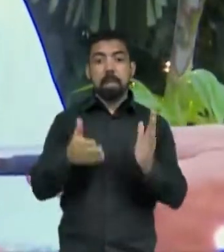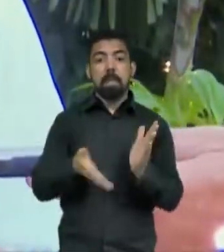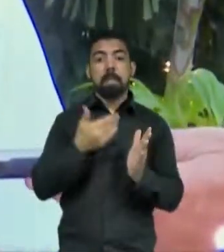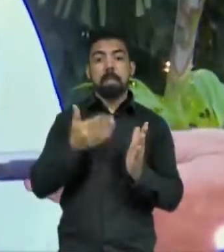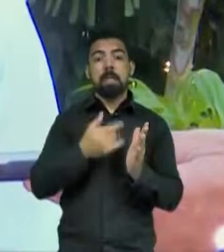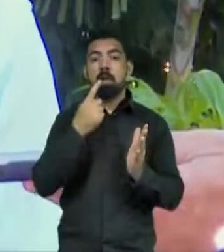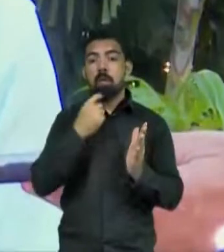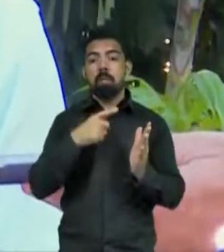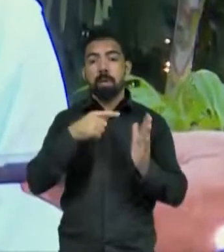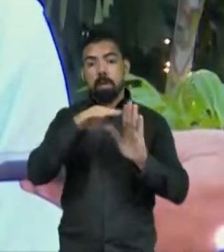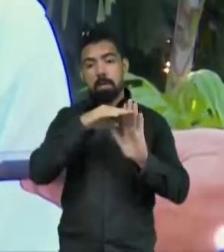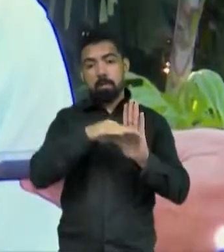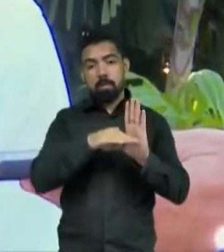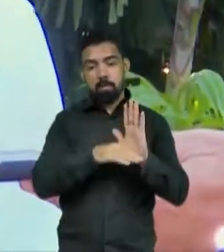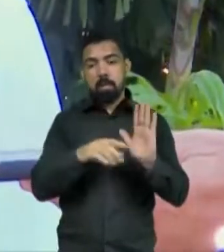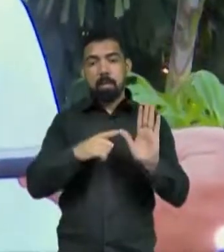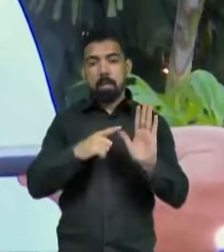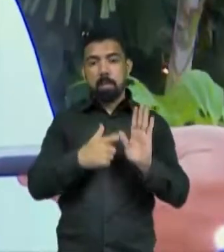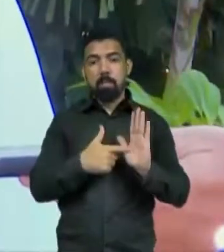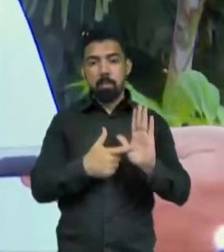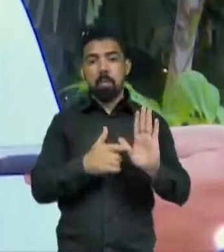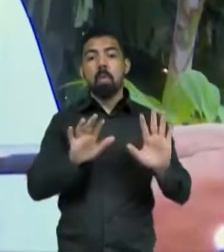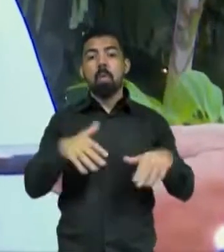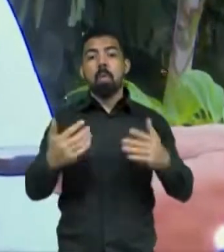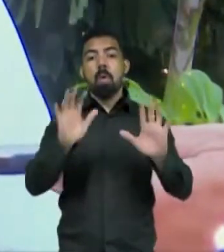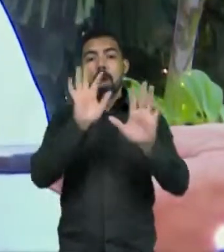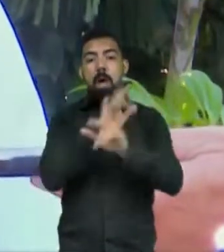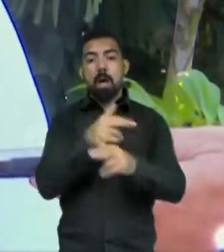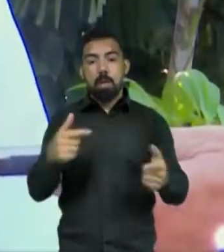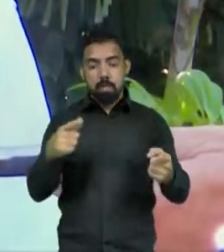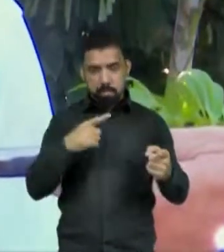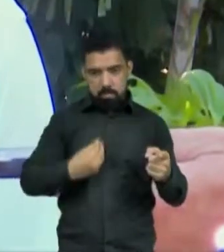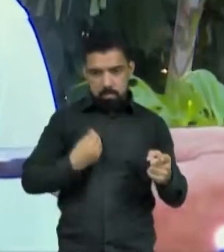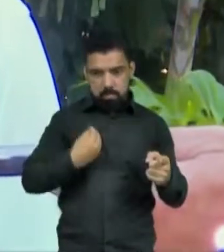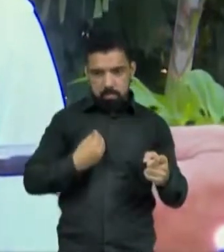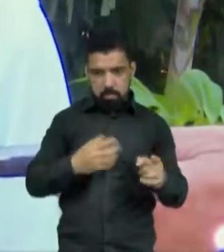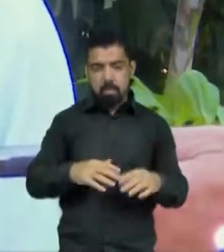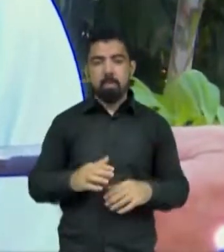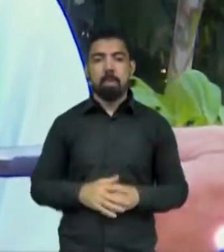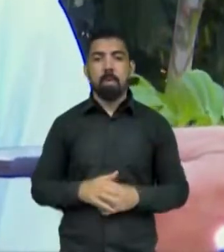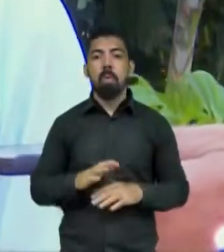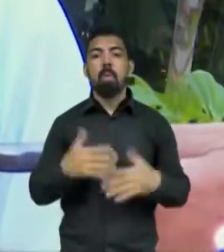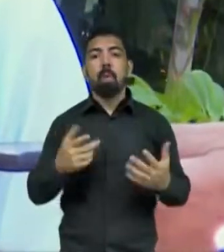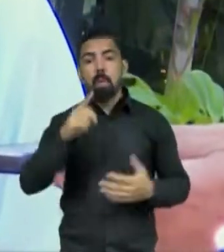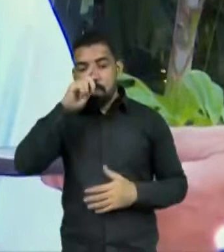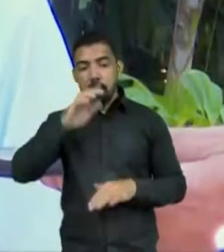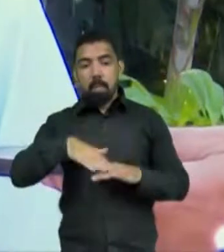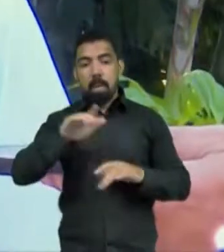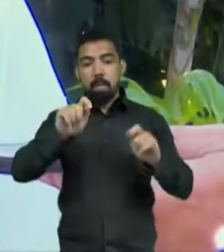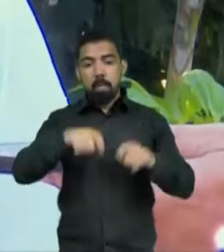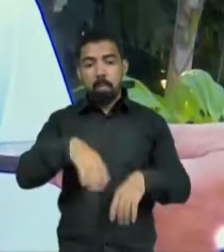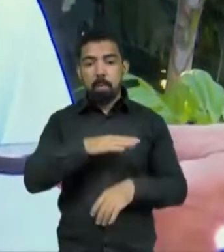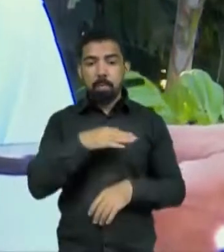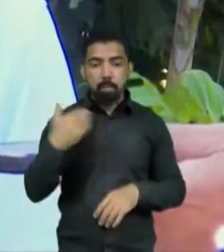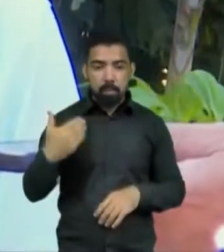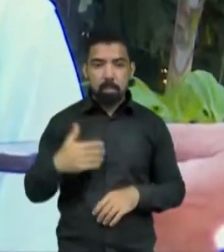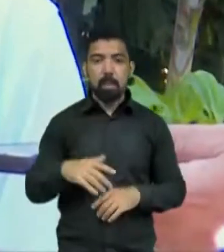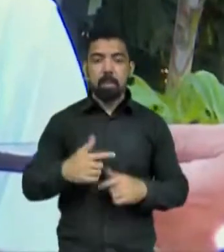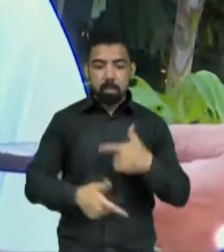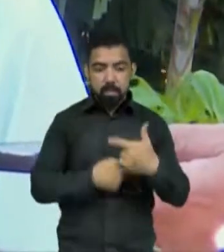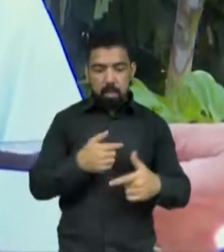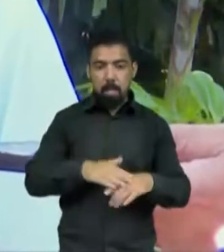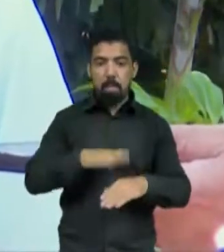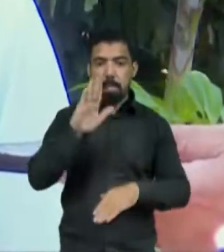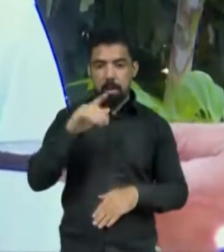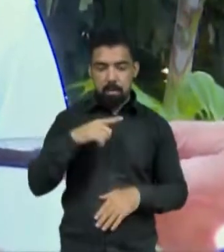o inventário, quais são os animais que temos, as espécies, quais aqueles em extinção, quais os ameaçados. E o trabalho mais importante vai ser